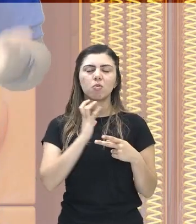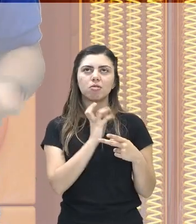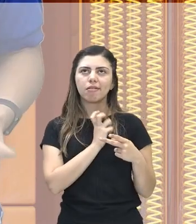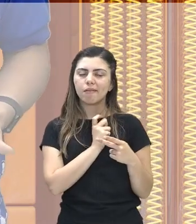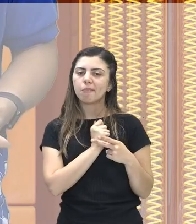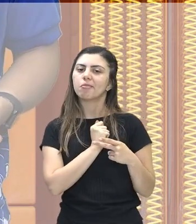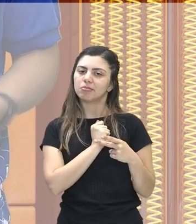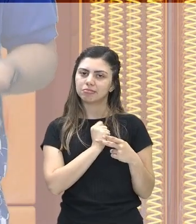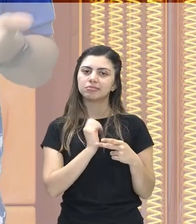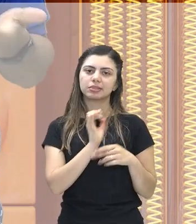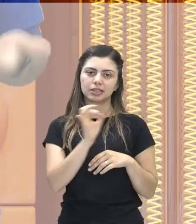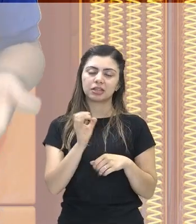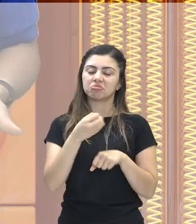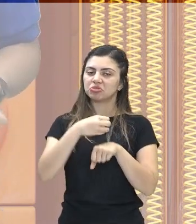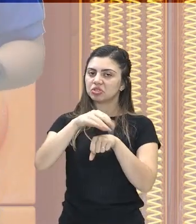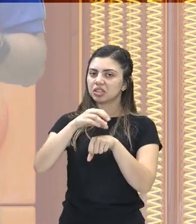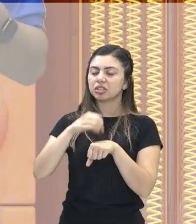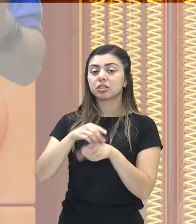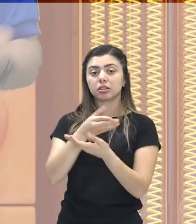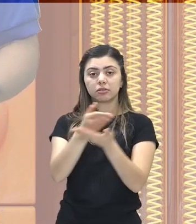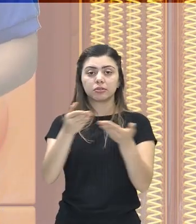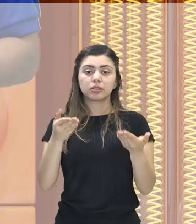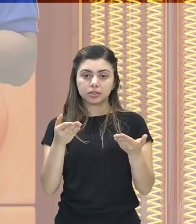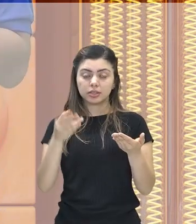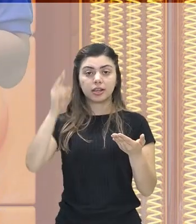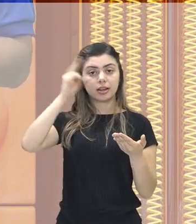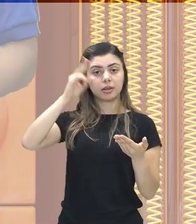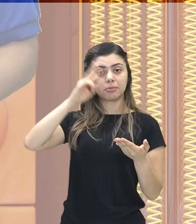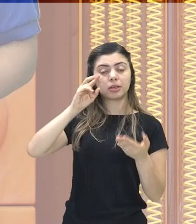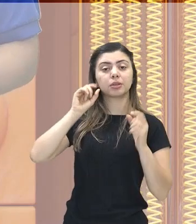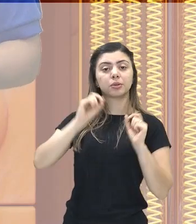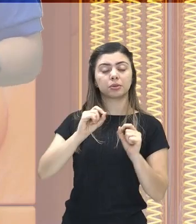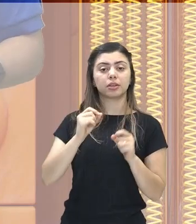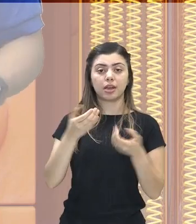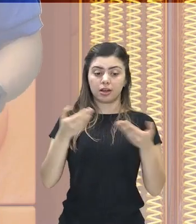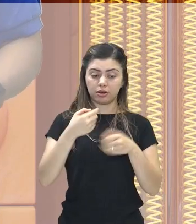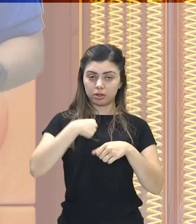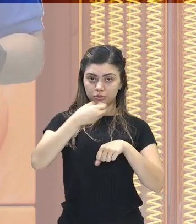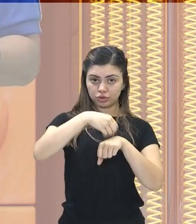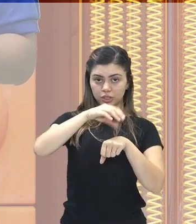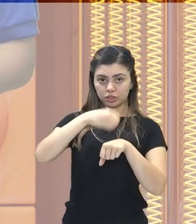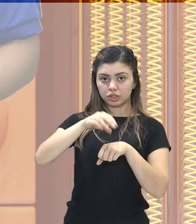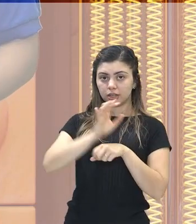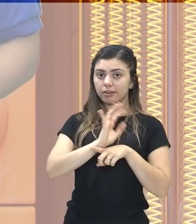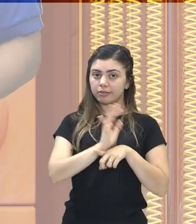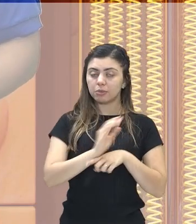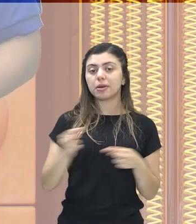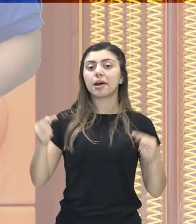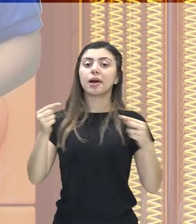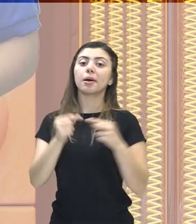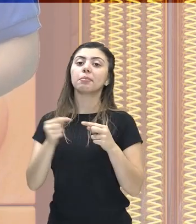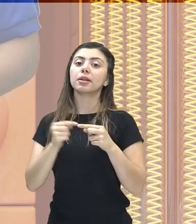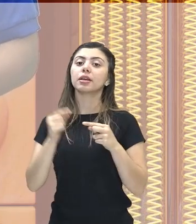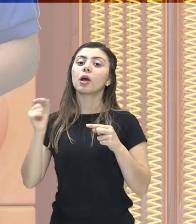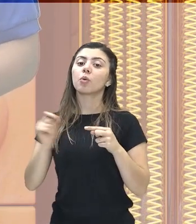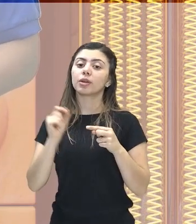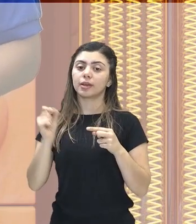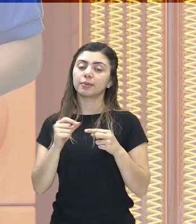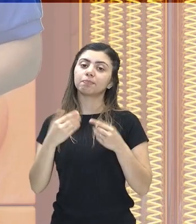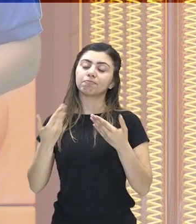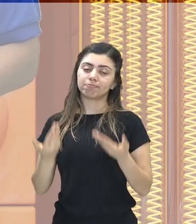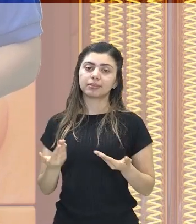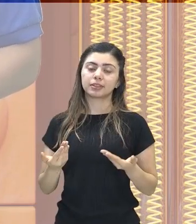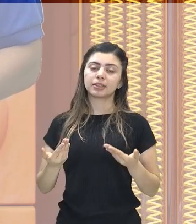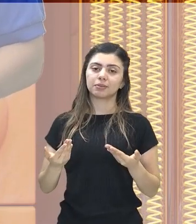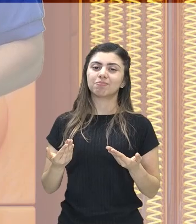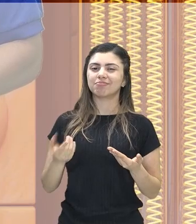muito, sempre assistindo, lembrando que essas sugestões são de filmes que retratam, né, de alguma